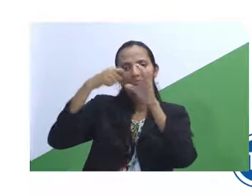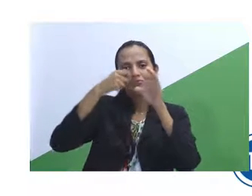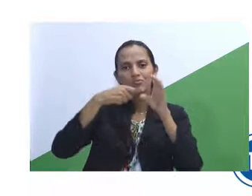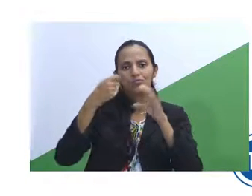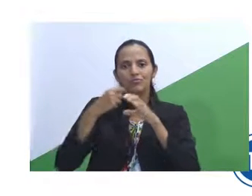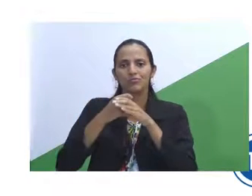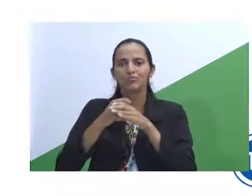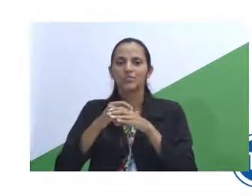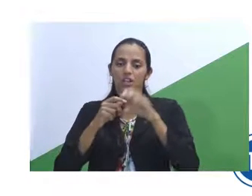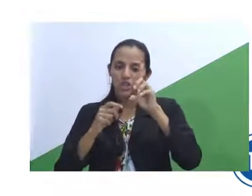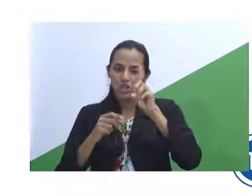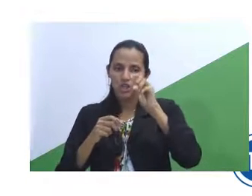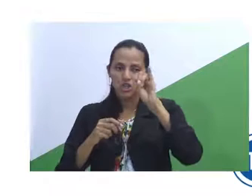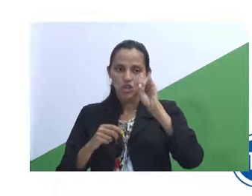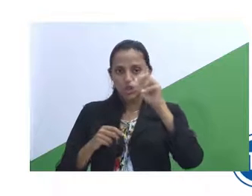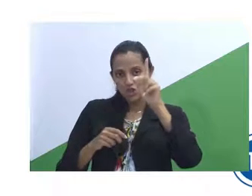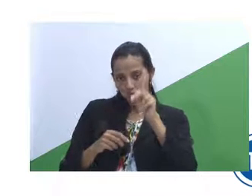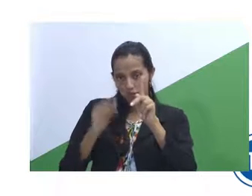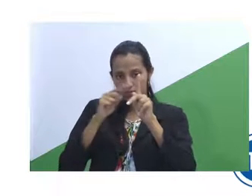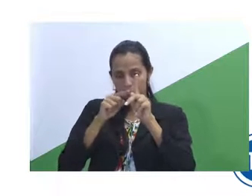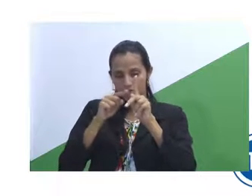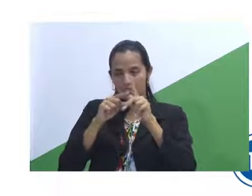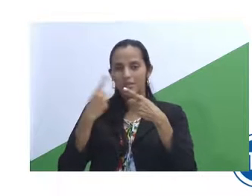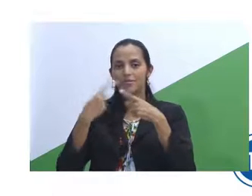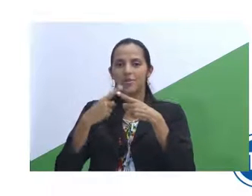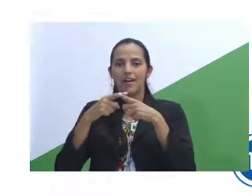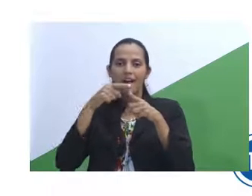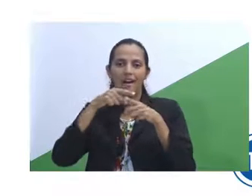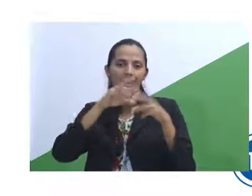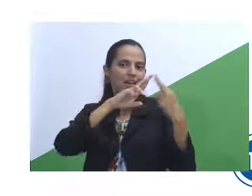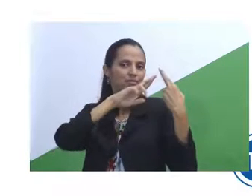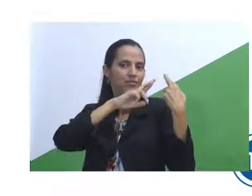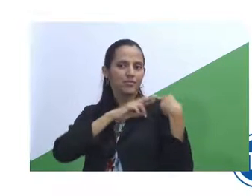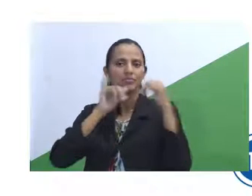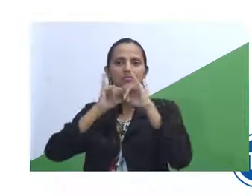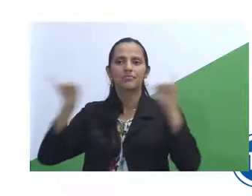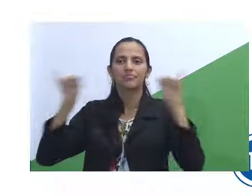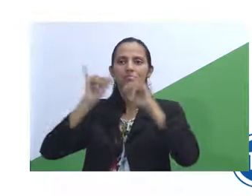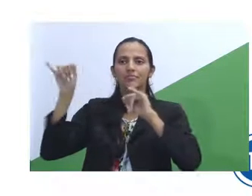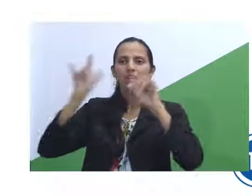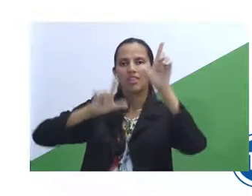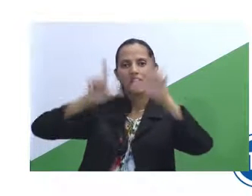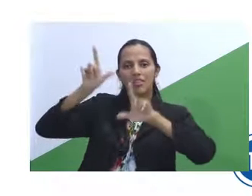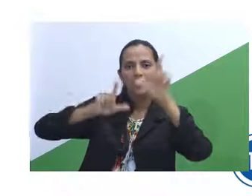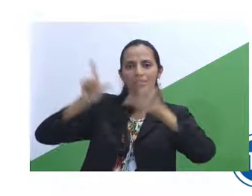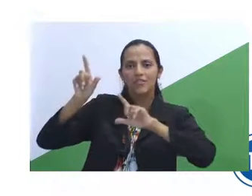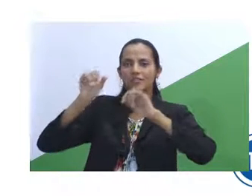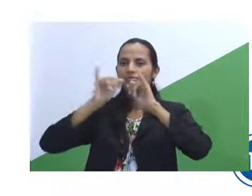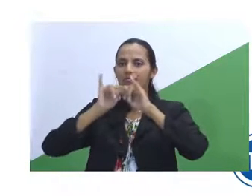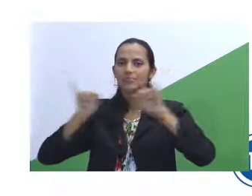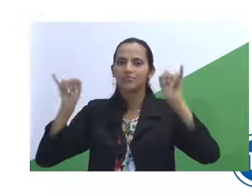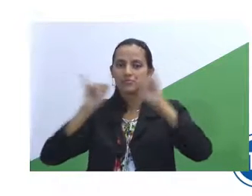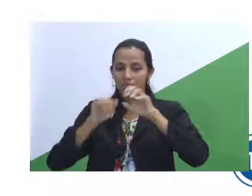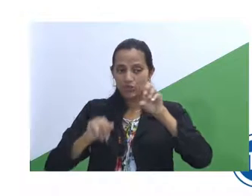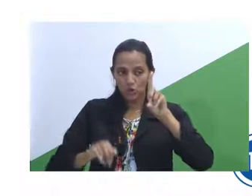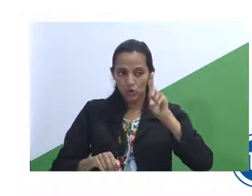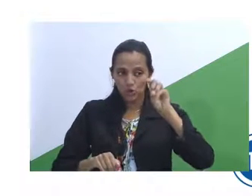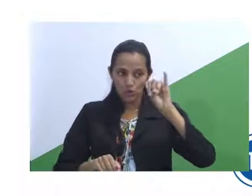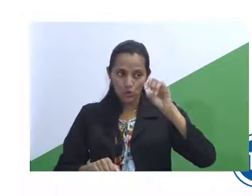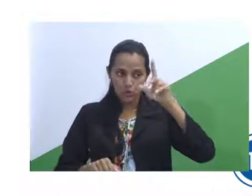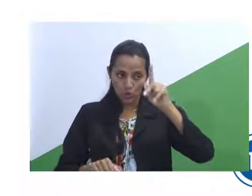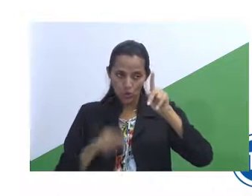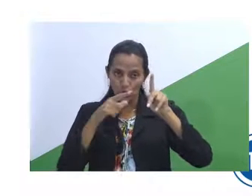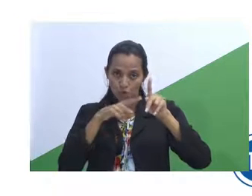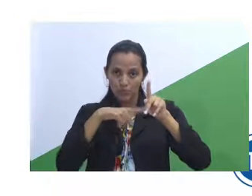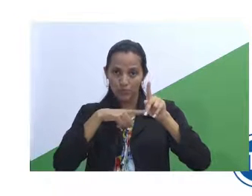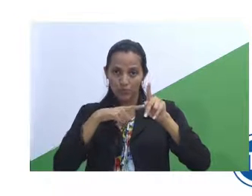então, aí do DIP, que era, então, subordinado diretamente ao presidente da República. O que que acontece? Esse DIP, uma vez, então, instalado,